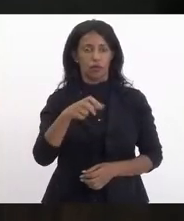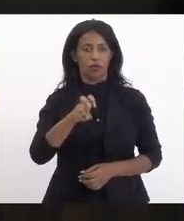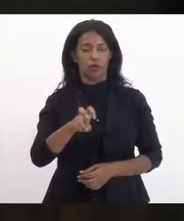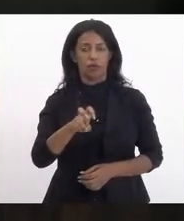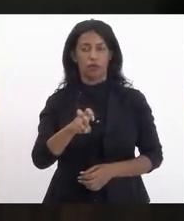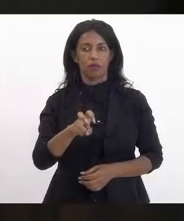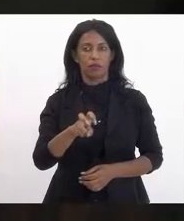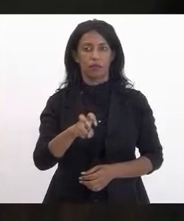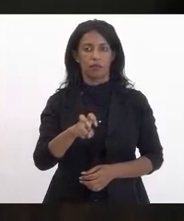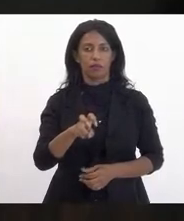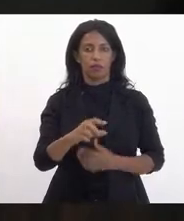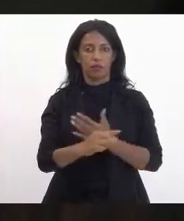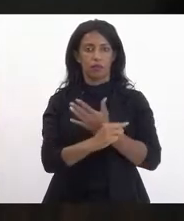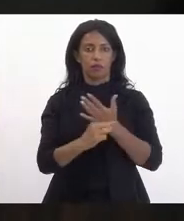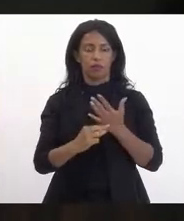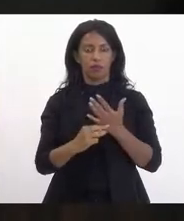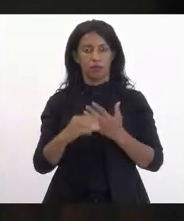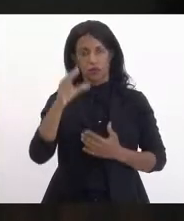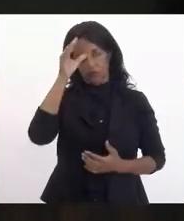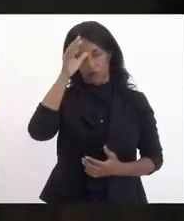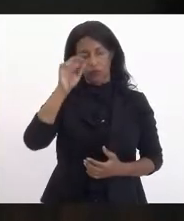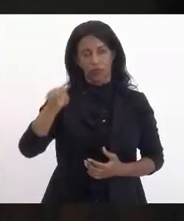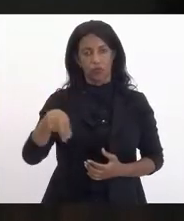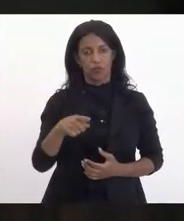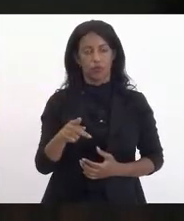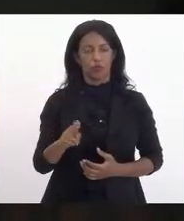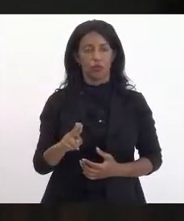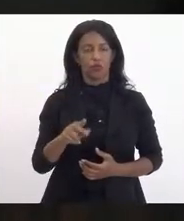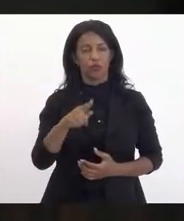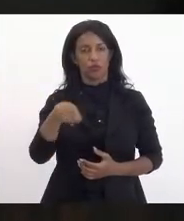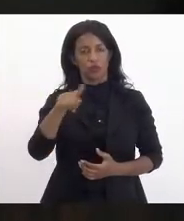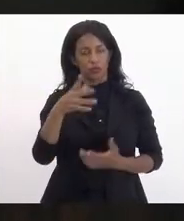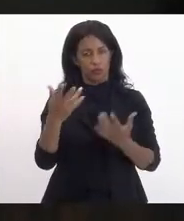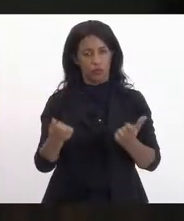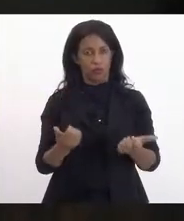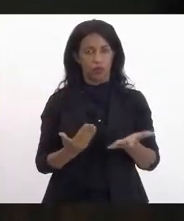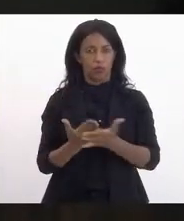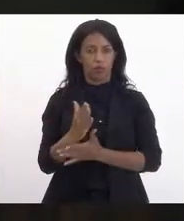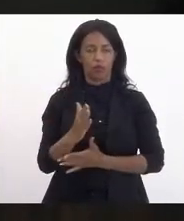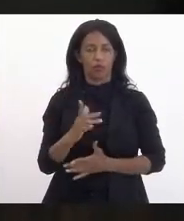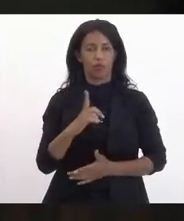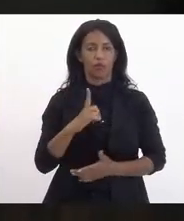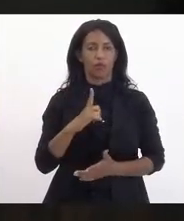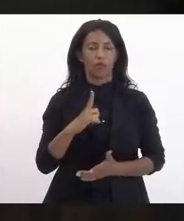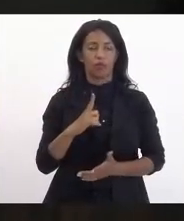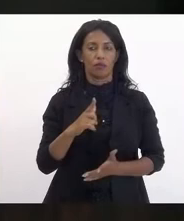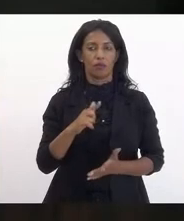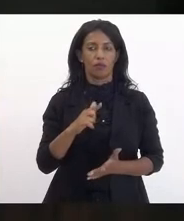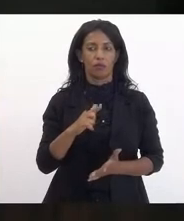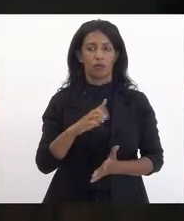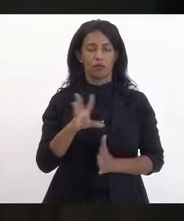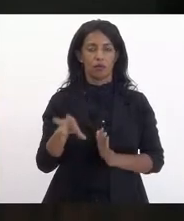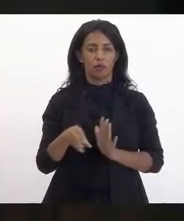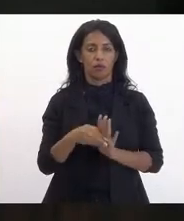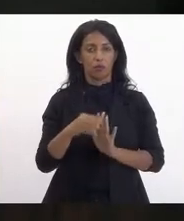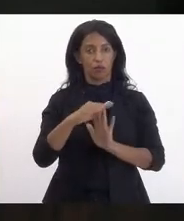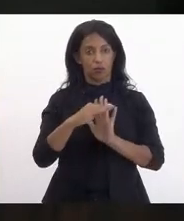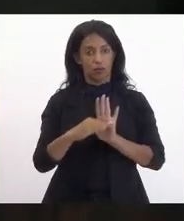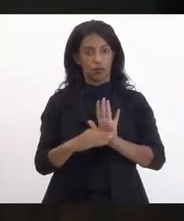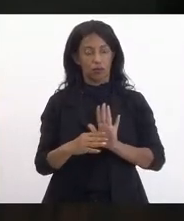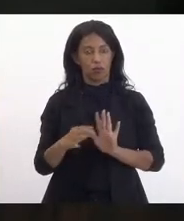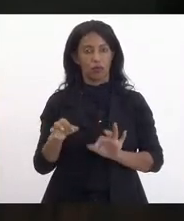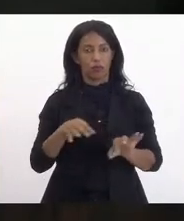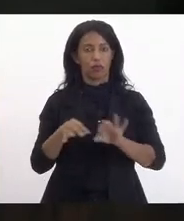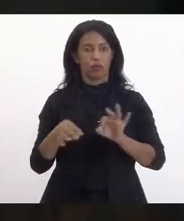4.525, de autoria da deputada Tia Ju. Senhores que aprovam, permaneçam como estão, aprovados. Há sobre a mesa inclusão na ordem do dia do